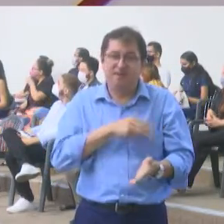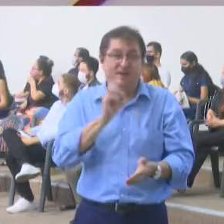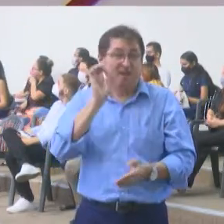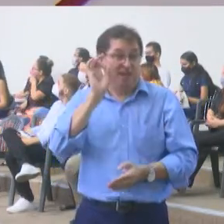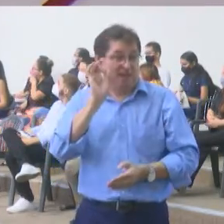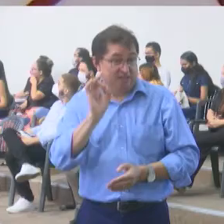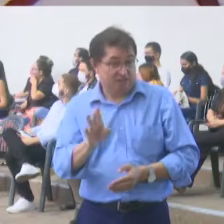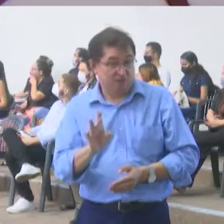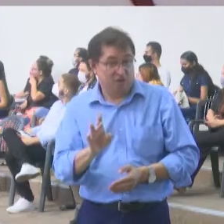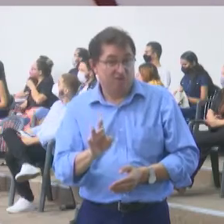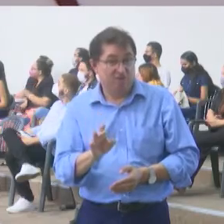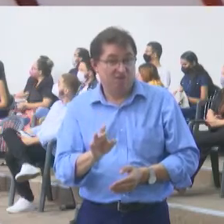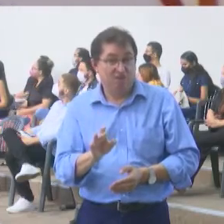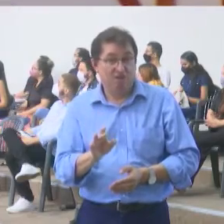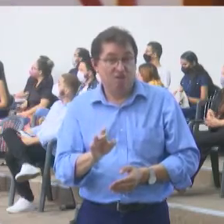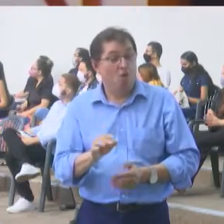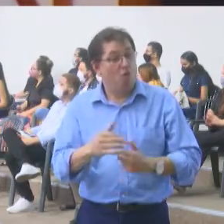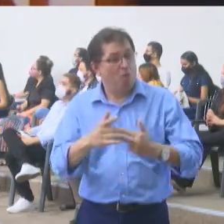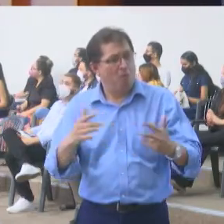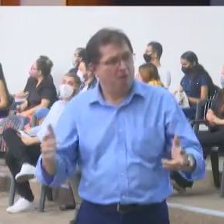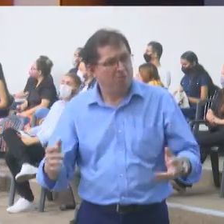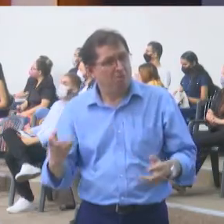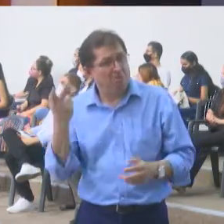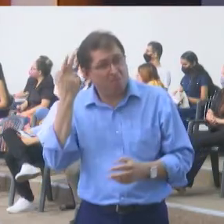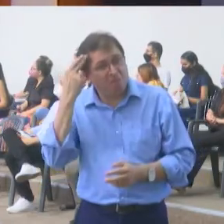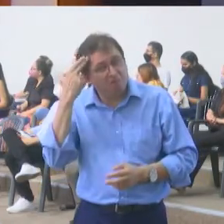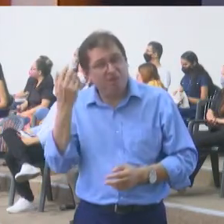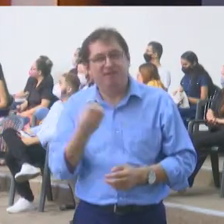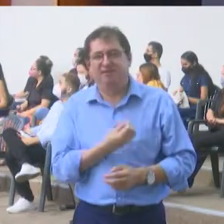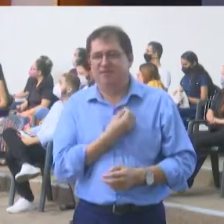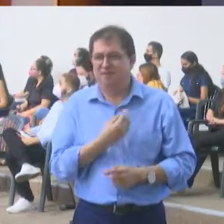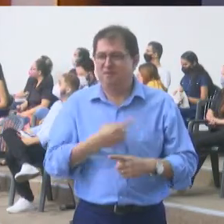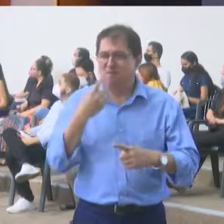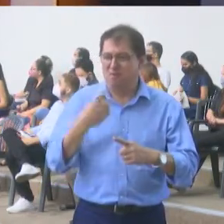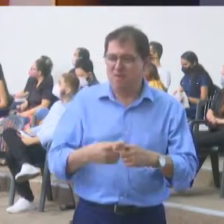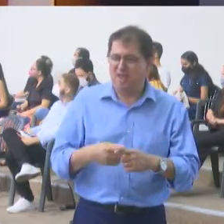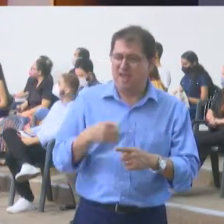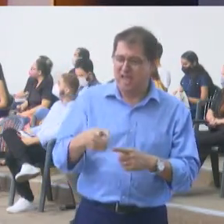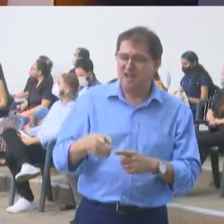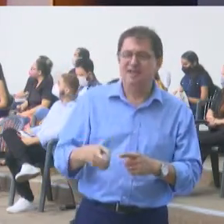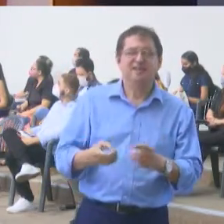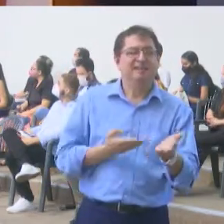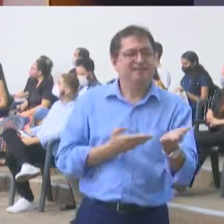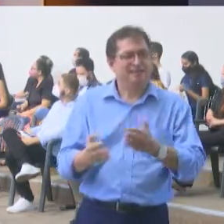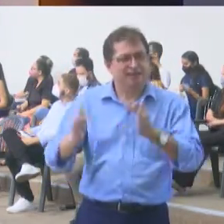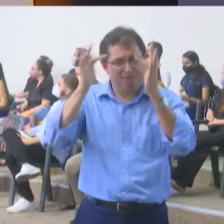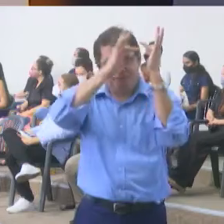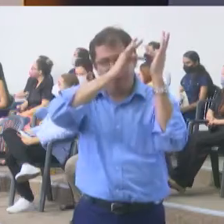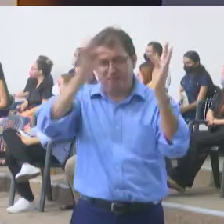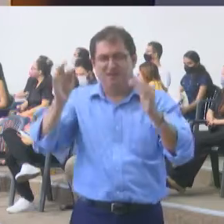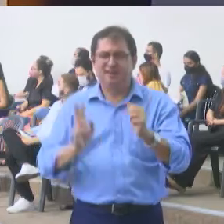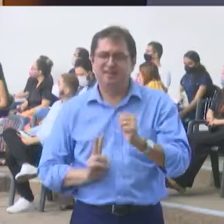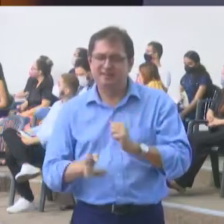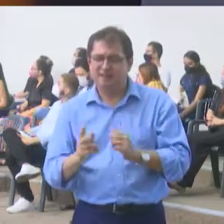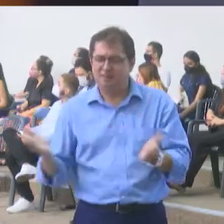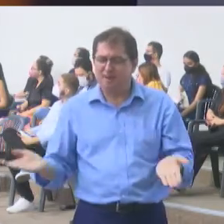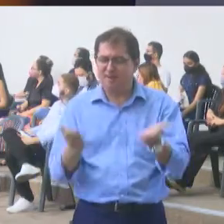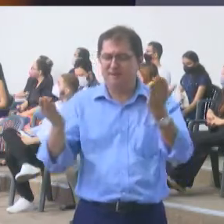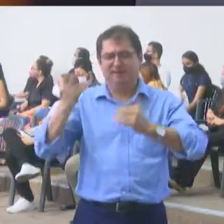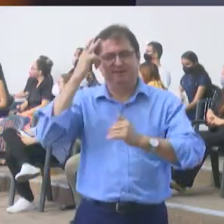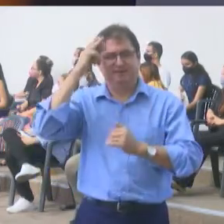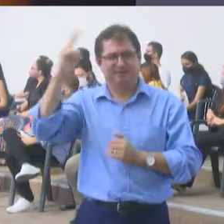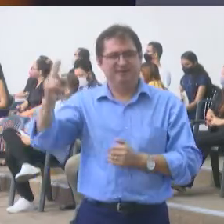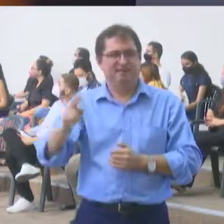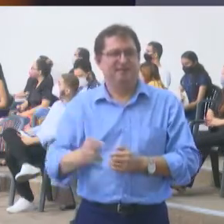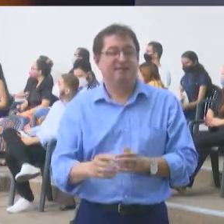A honra é quando Jesus trabalha com o Pai, exalta o Pai, dá deferência ao Pai, glorifica o Pai. Ele não precisava fazer isso,